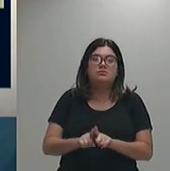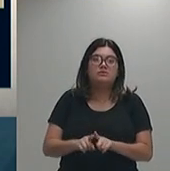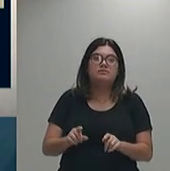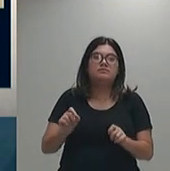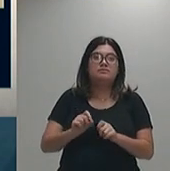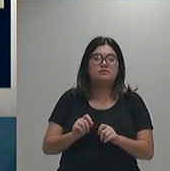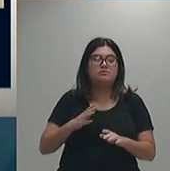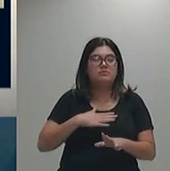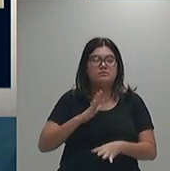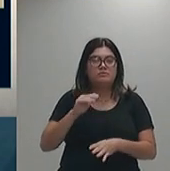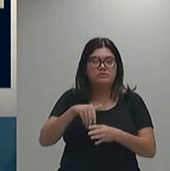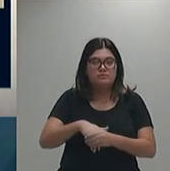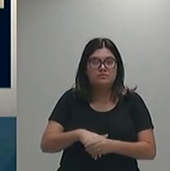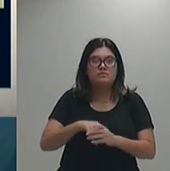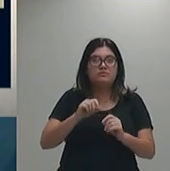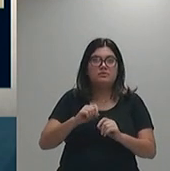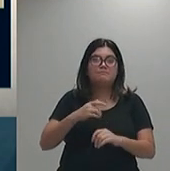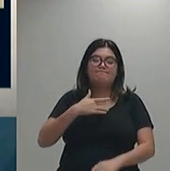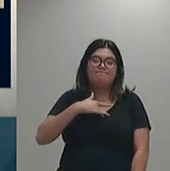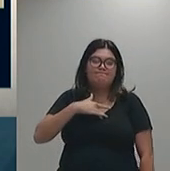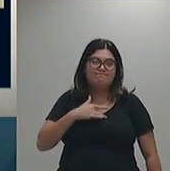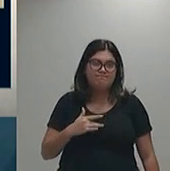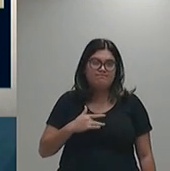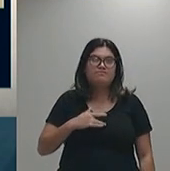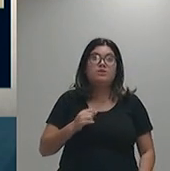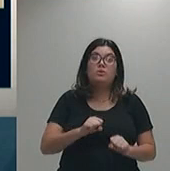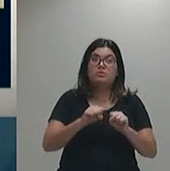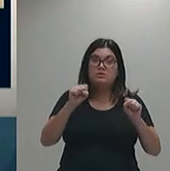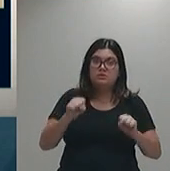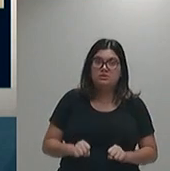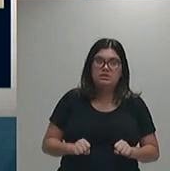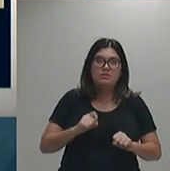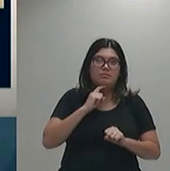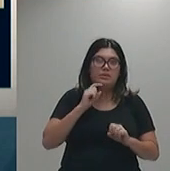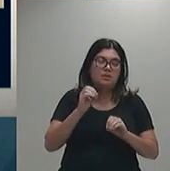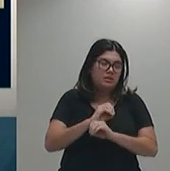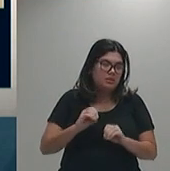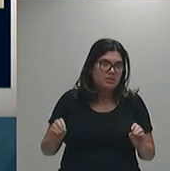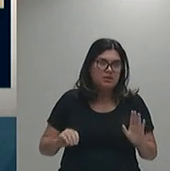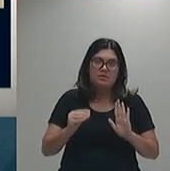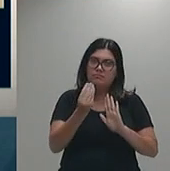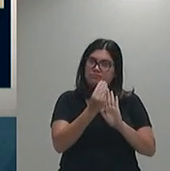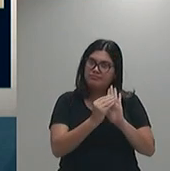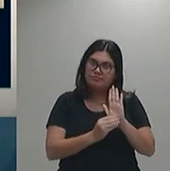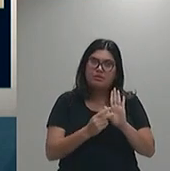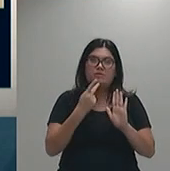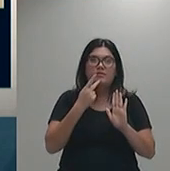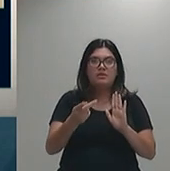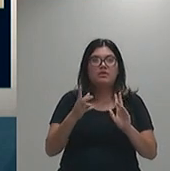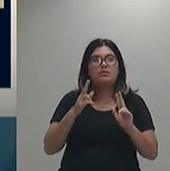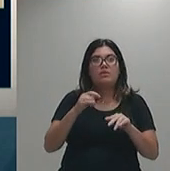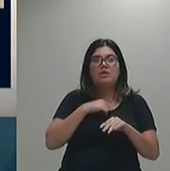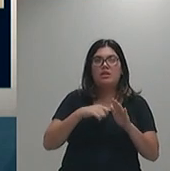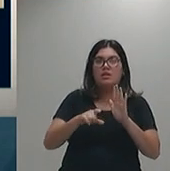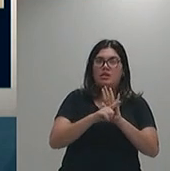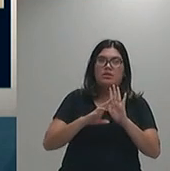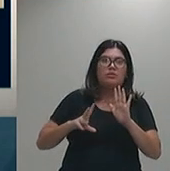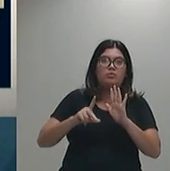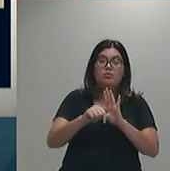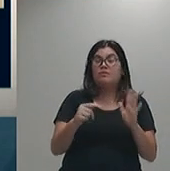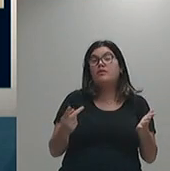de que lamentavelmente o sistema ninguém previu quando eu falei assim como a lei não prevê tudo que vai acontecer